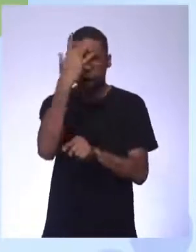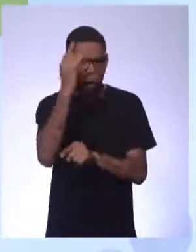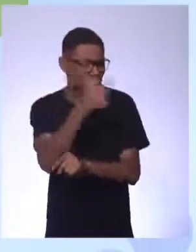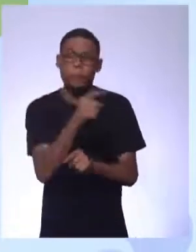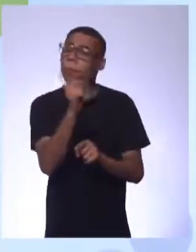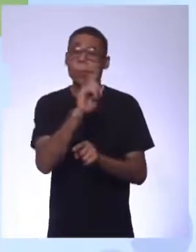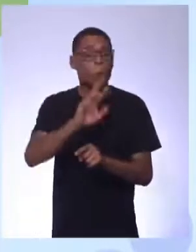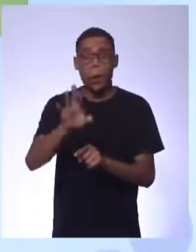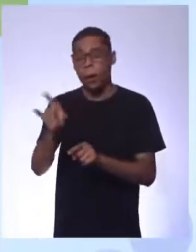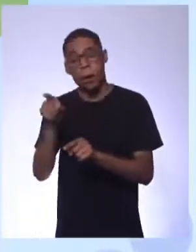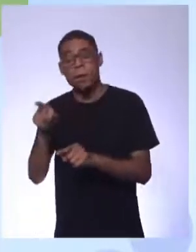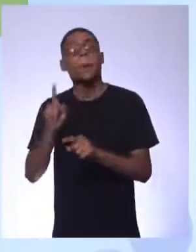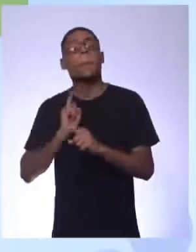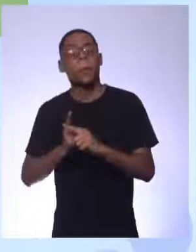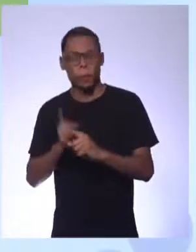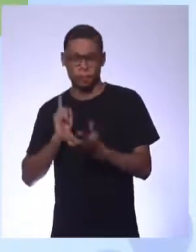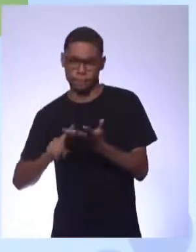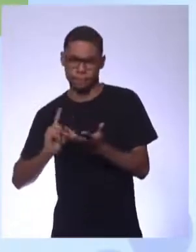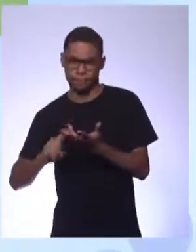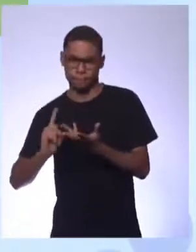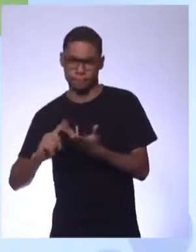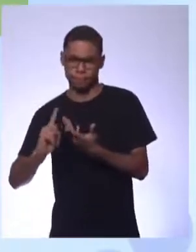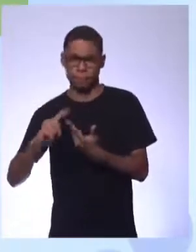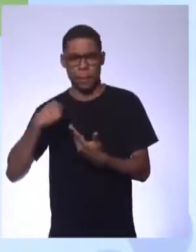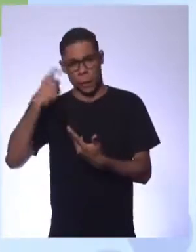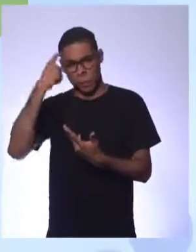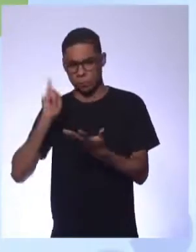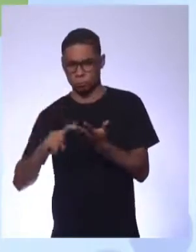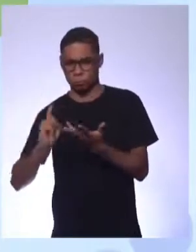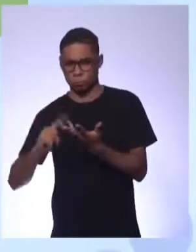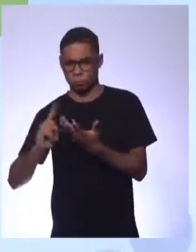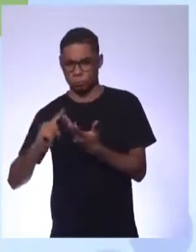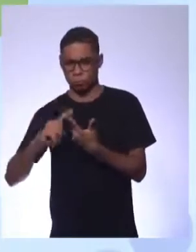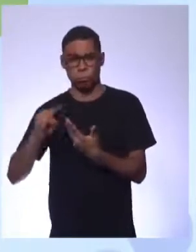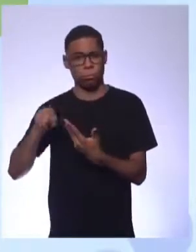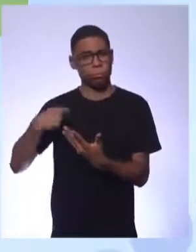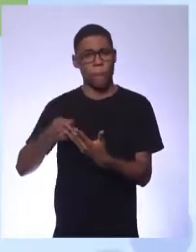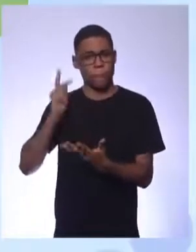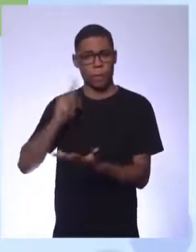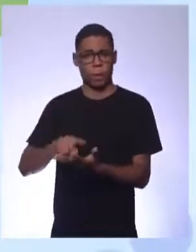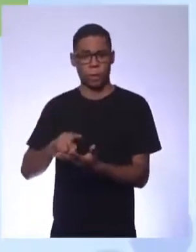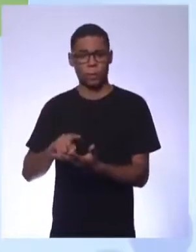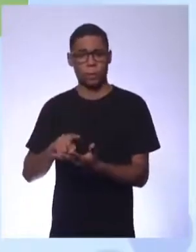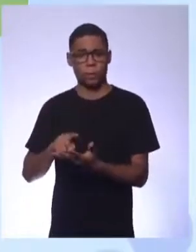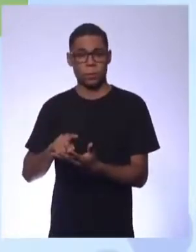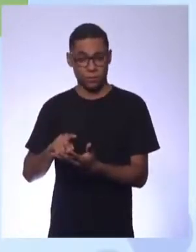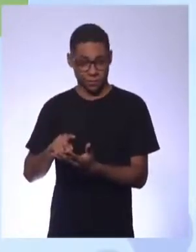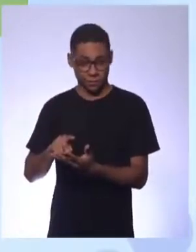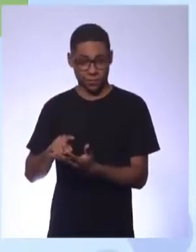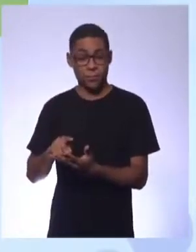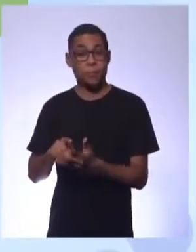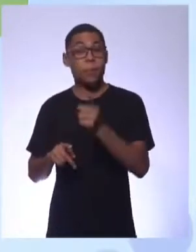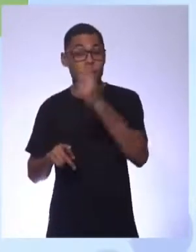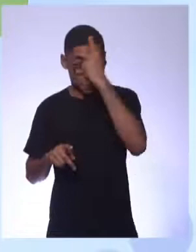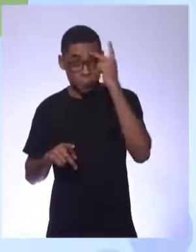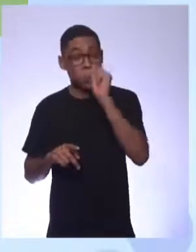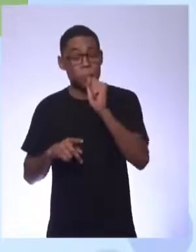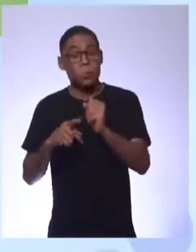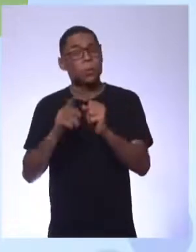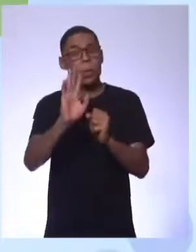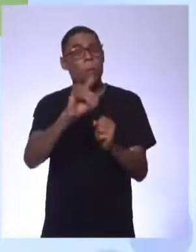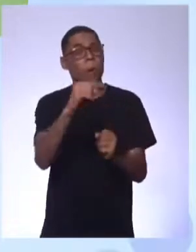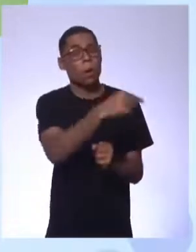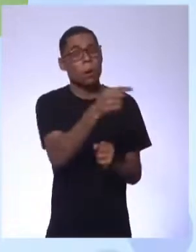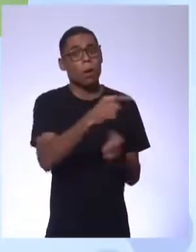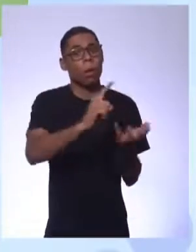olha, penso isso e vou levar isso como verdade. Até que, em certo momento, alguém pode te convencer de outro ponto.